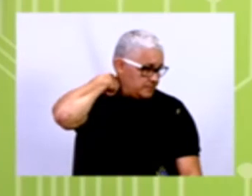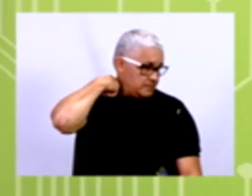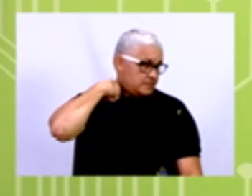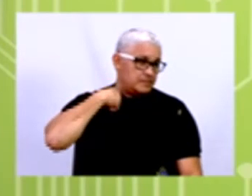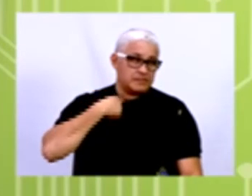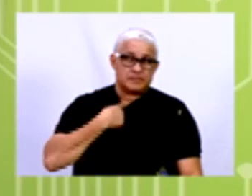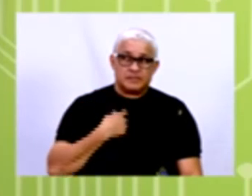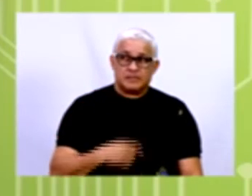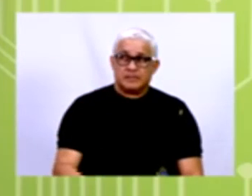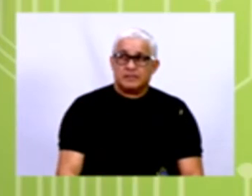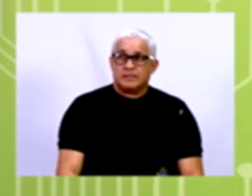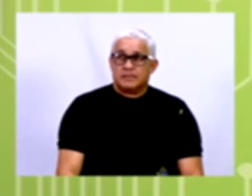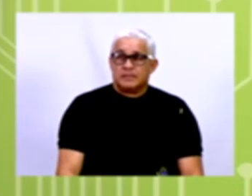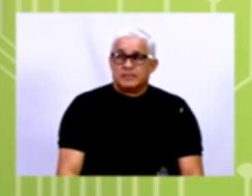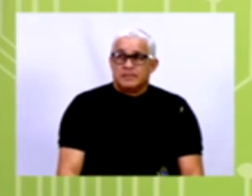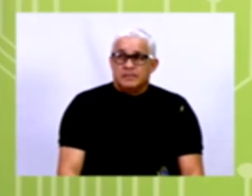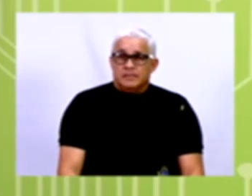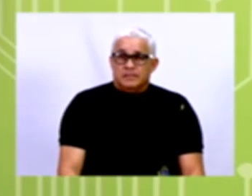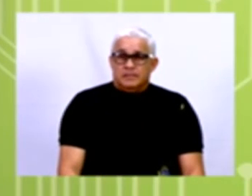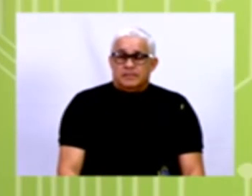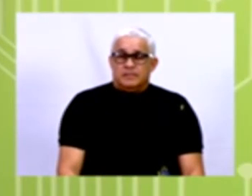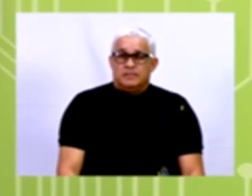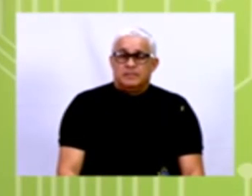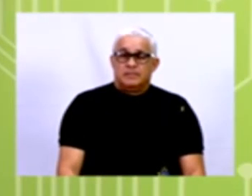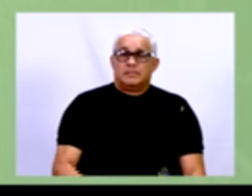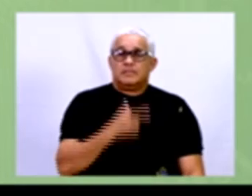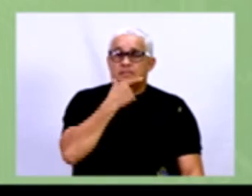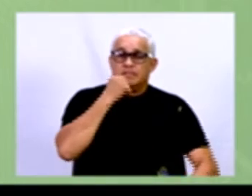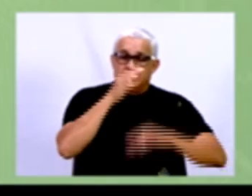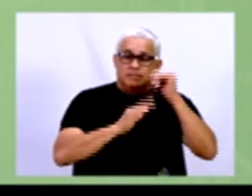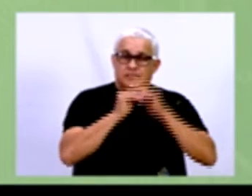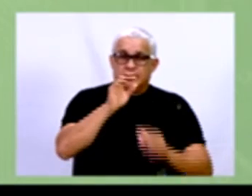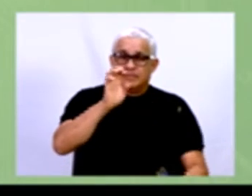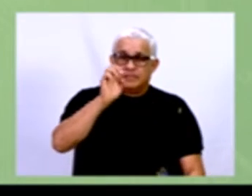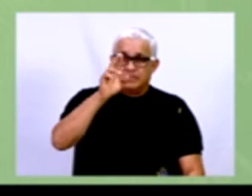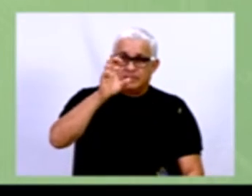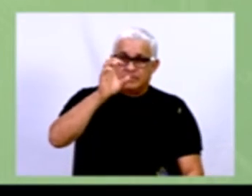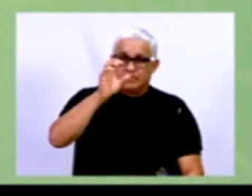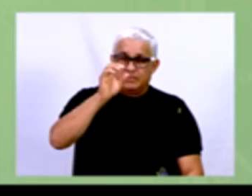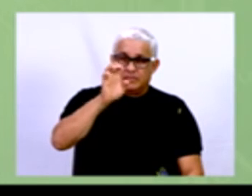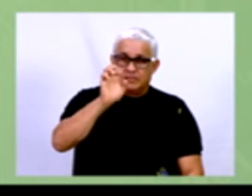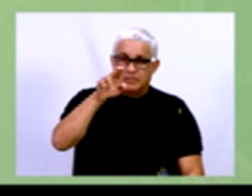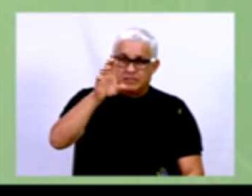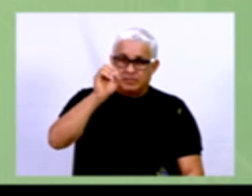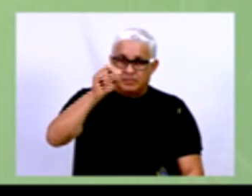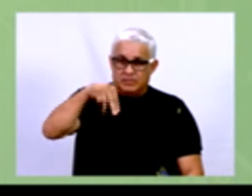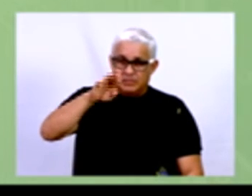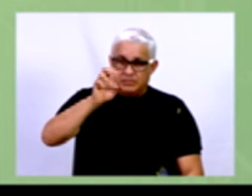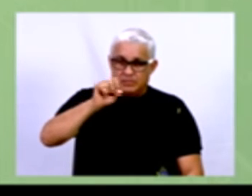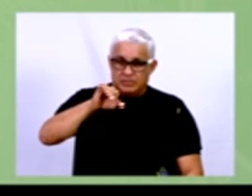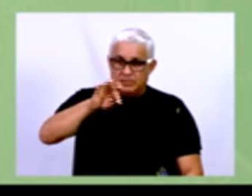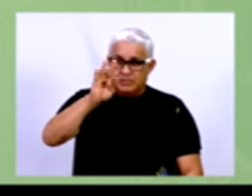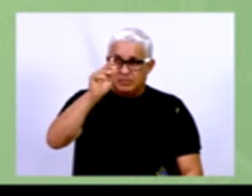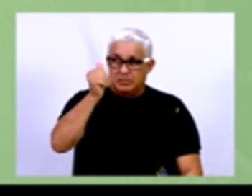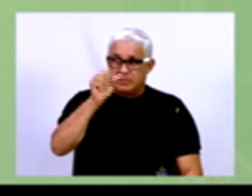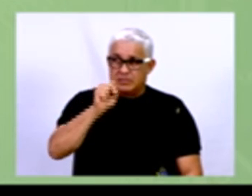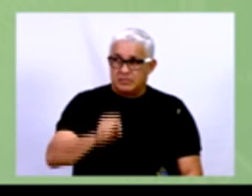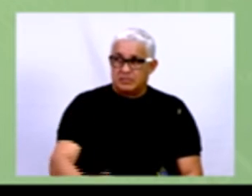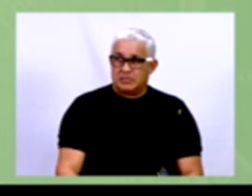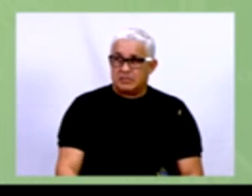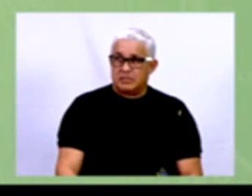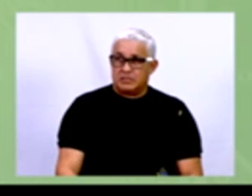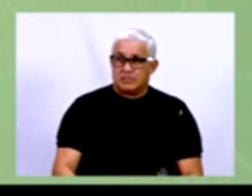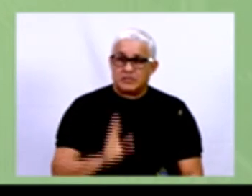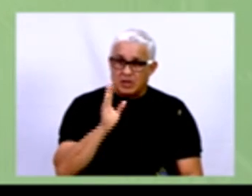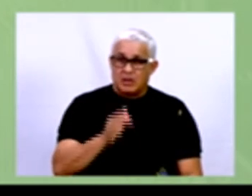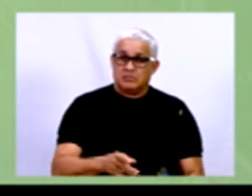A questão de os economistas considerarem as necessidades, do porquê delas serem ilimitadas, nós